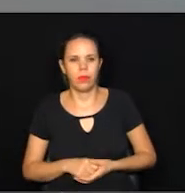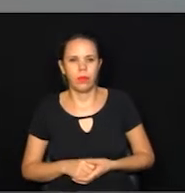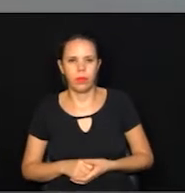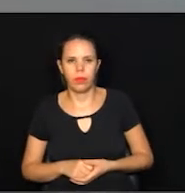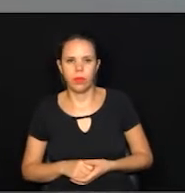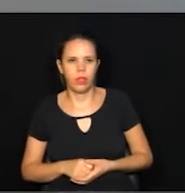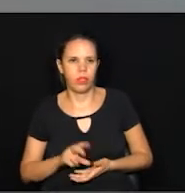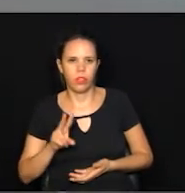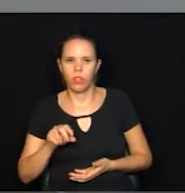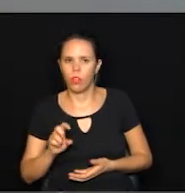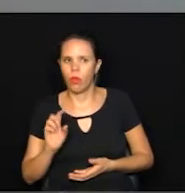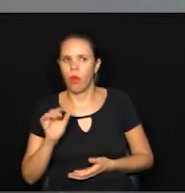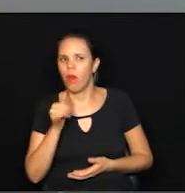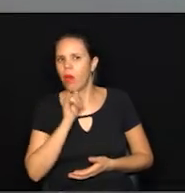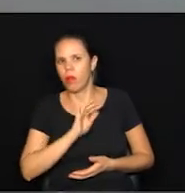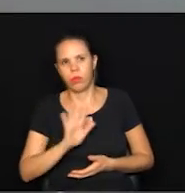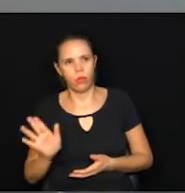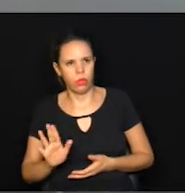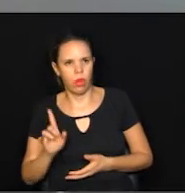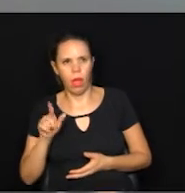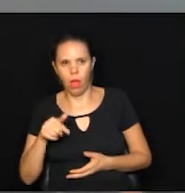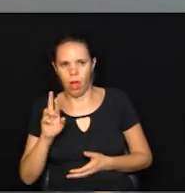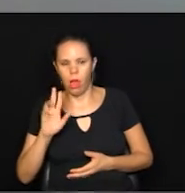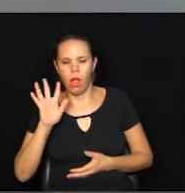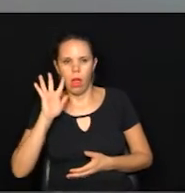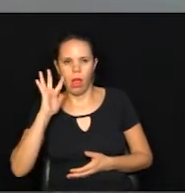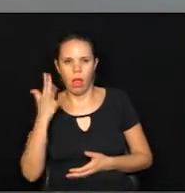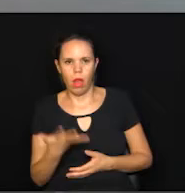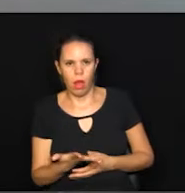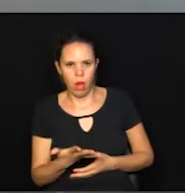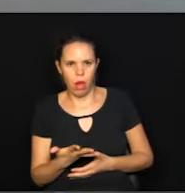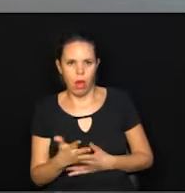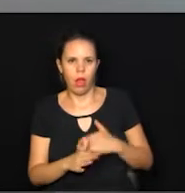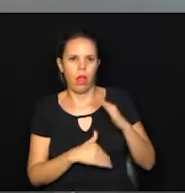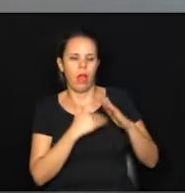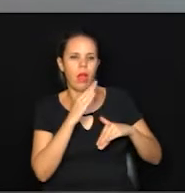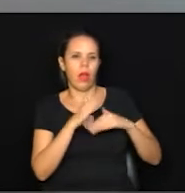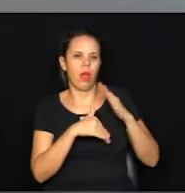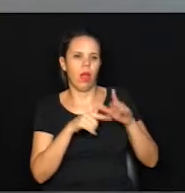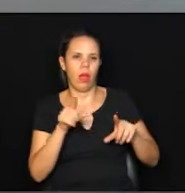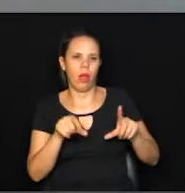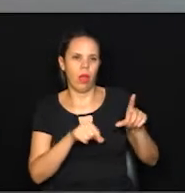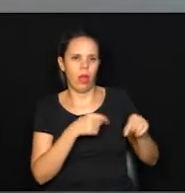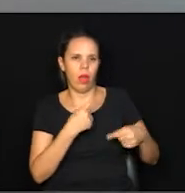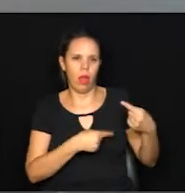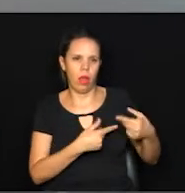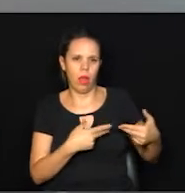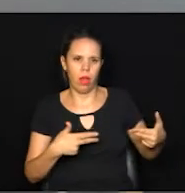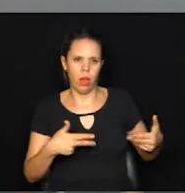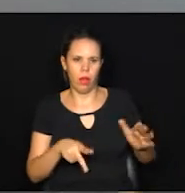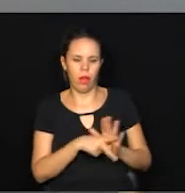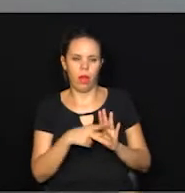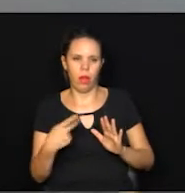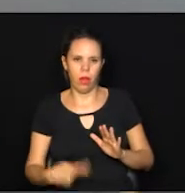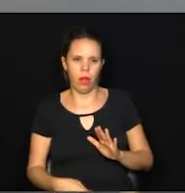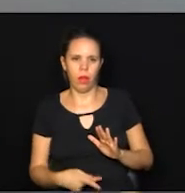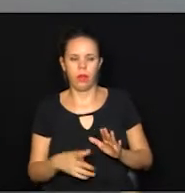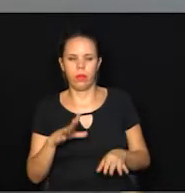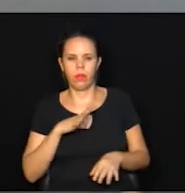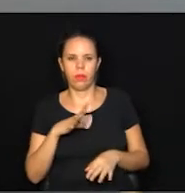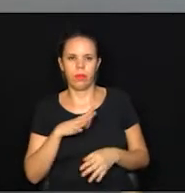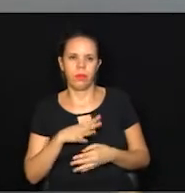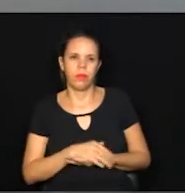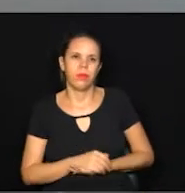o acaso. Ela é resultado de uma construção de opções políticas no próprio desenho da